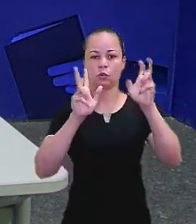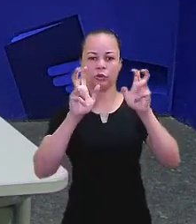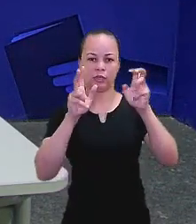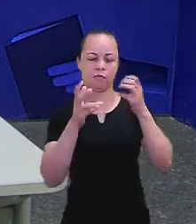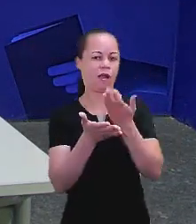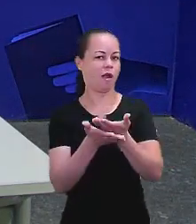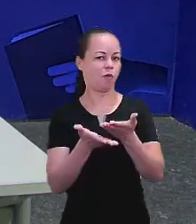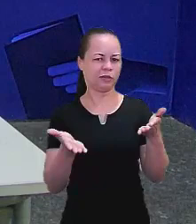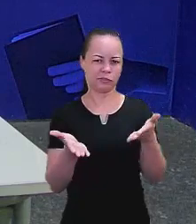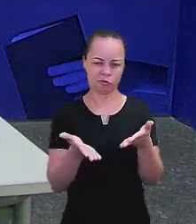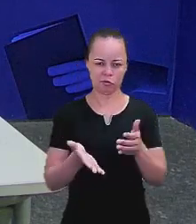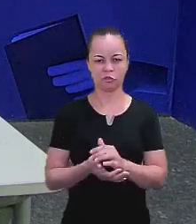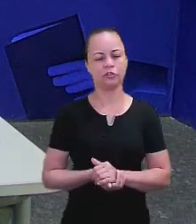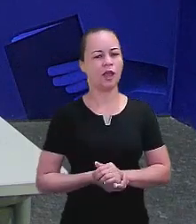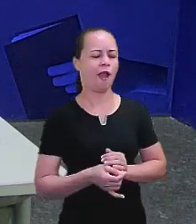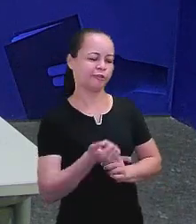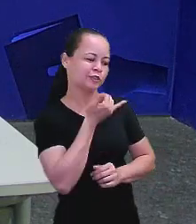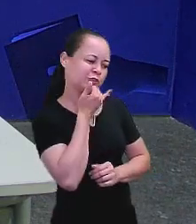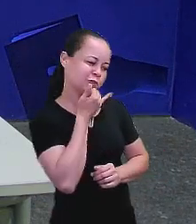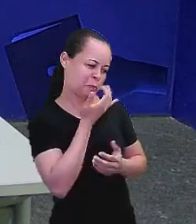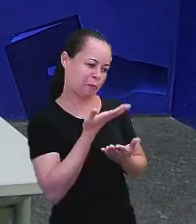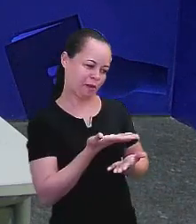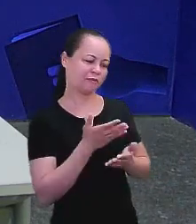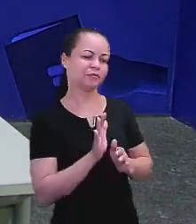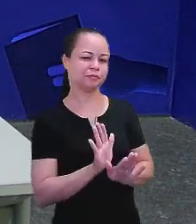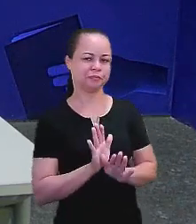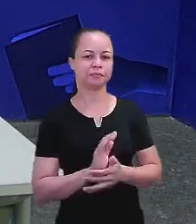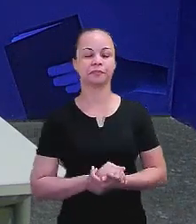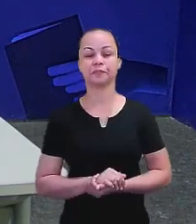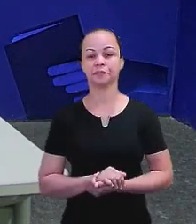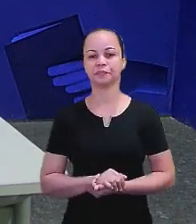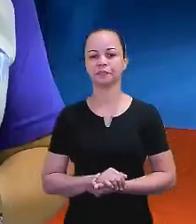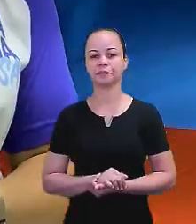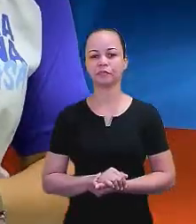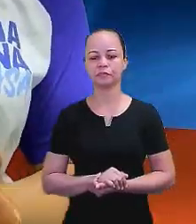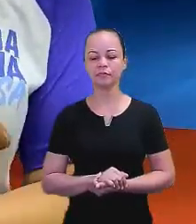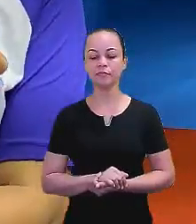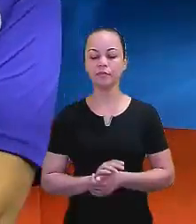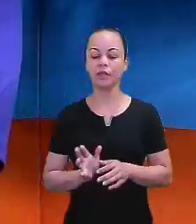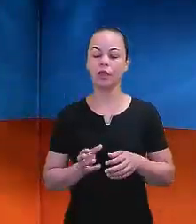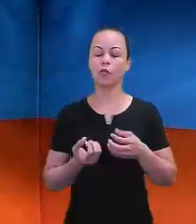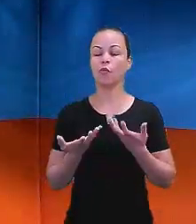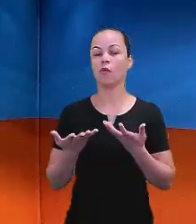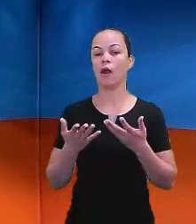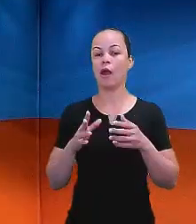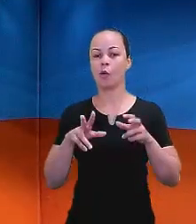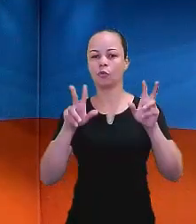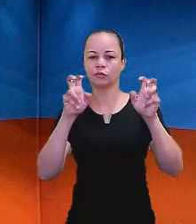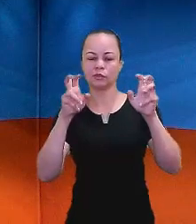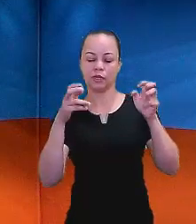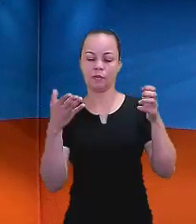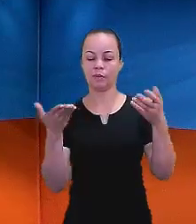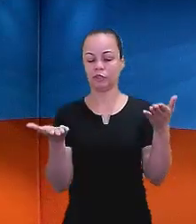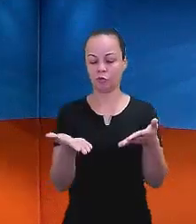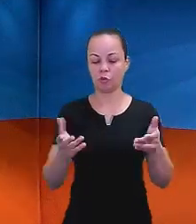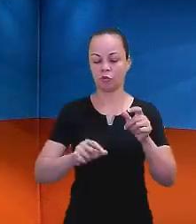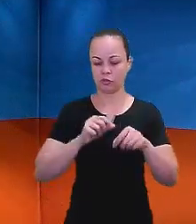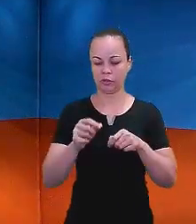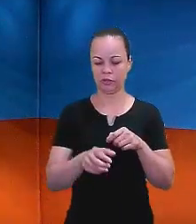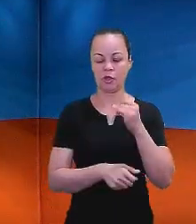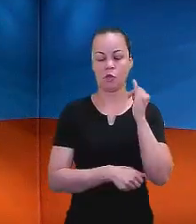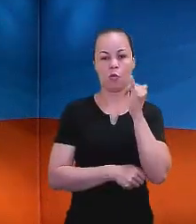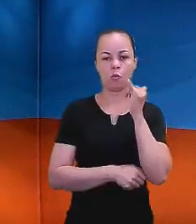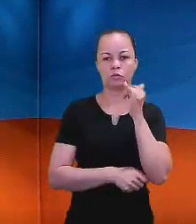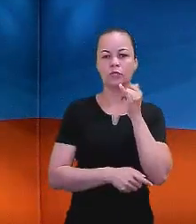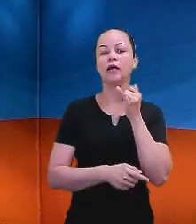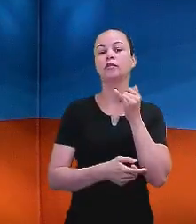tudo bem, tudo bem. Desculpa aí, viu, gente? Vamos ver. Qual o nosso tema de hoje? O tema da nossa aula de hoje é contando